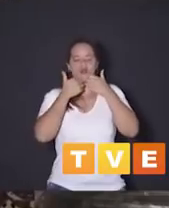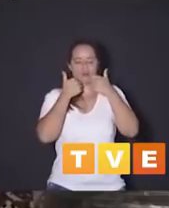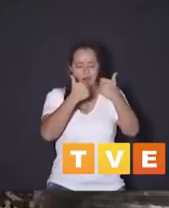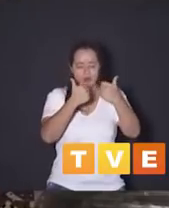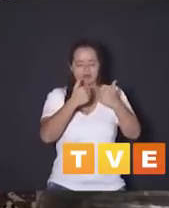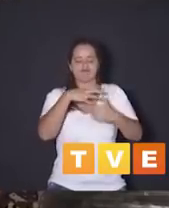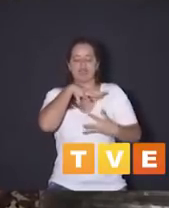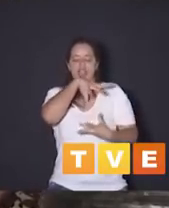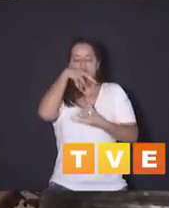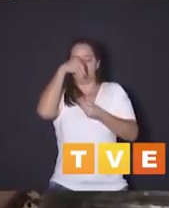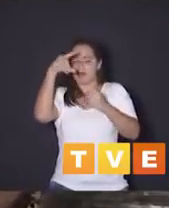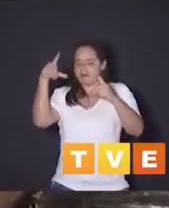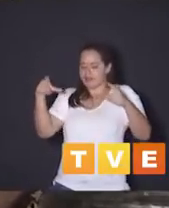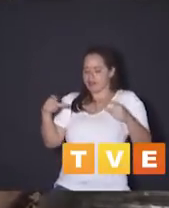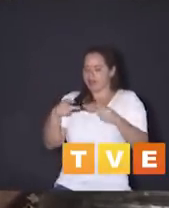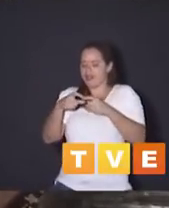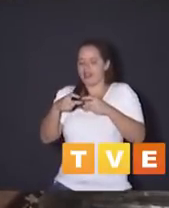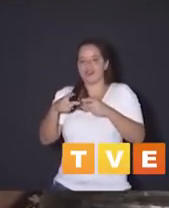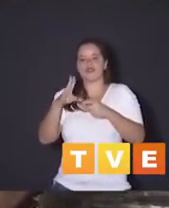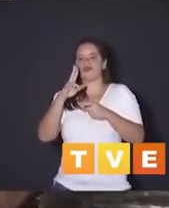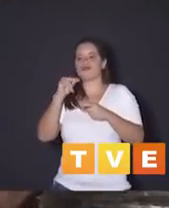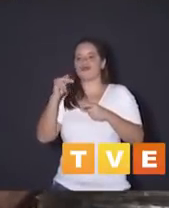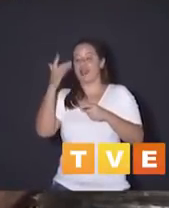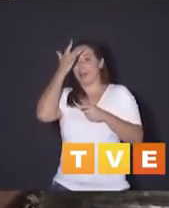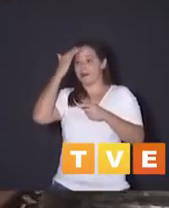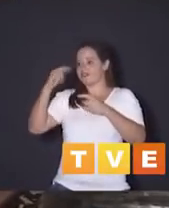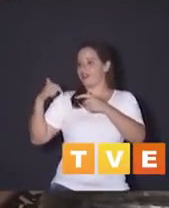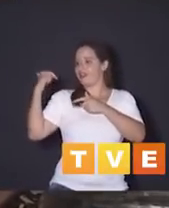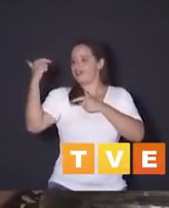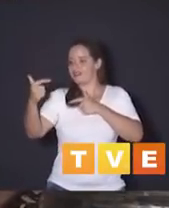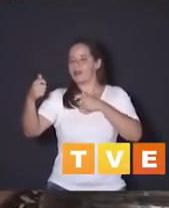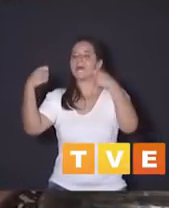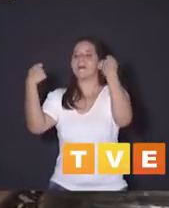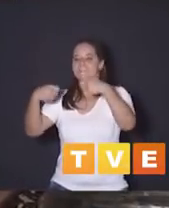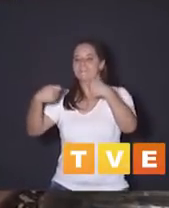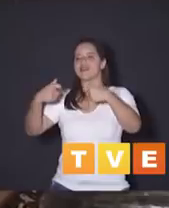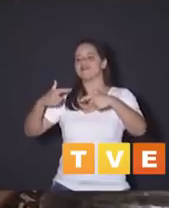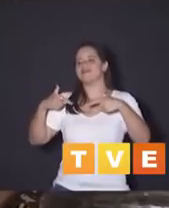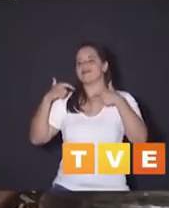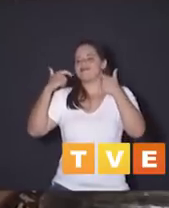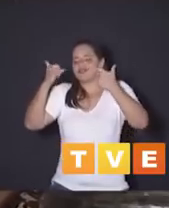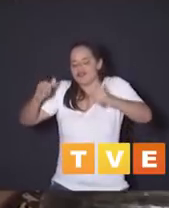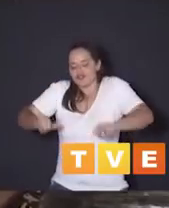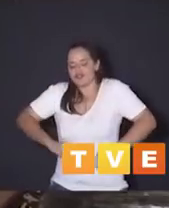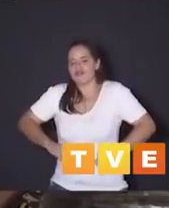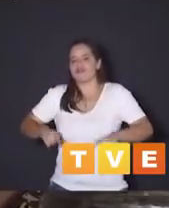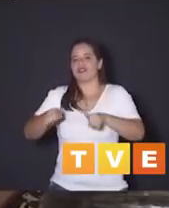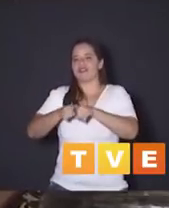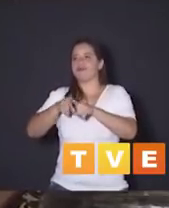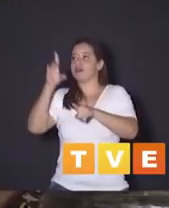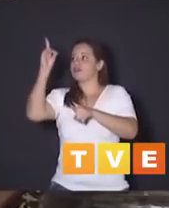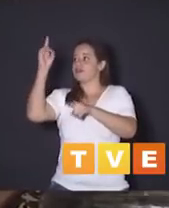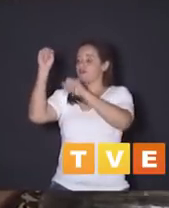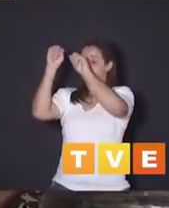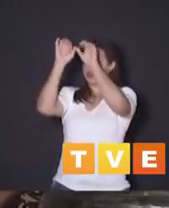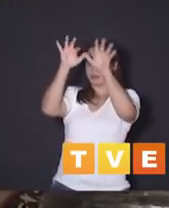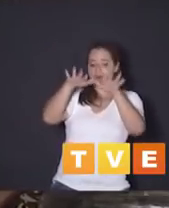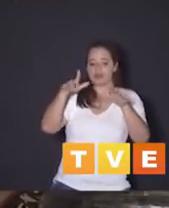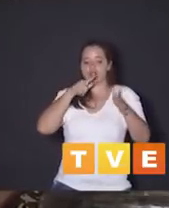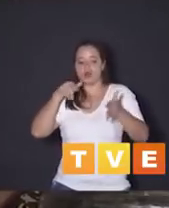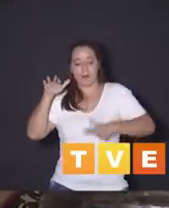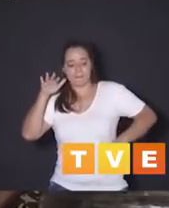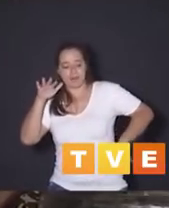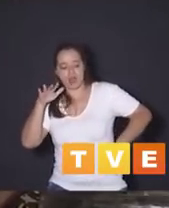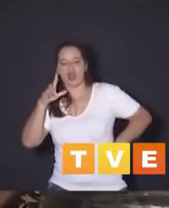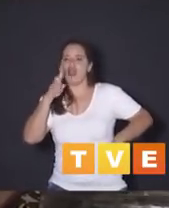não é pequena quem quer passar além do bojador tem que passar além da dor deus ao mar o perigo o abismo